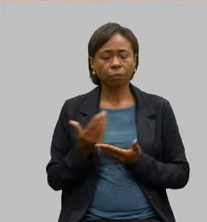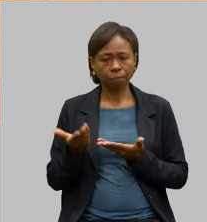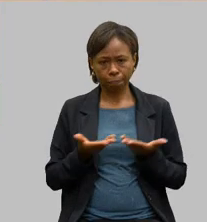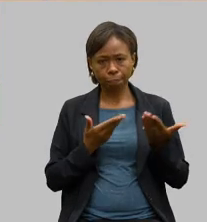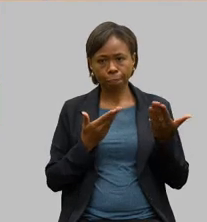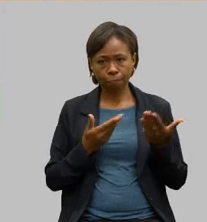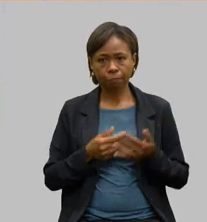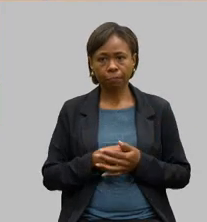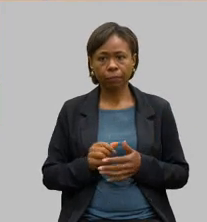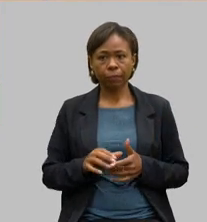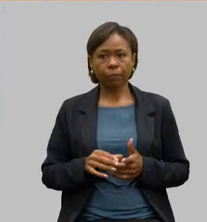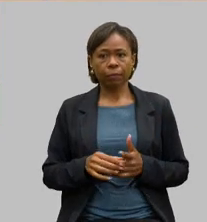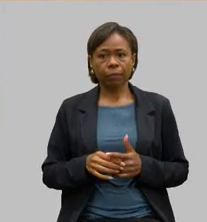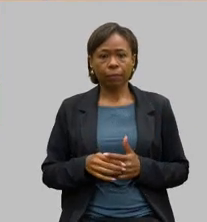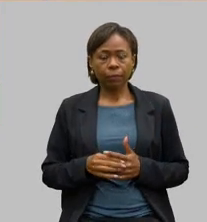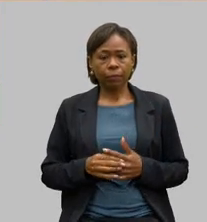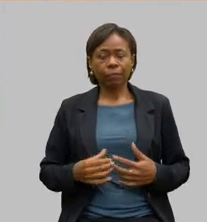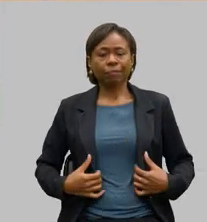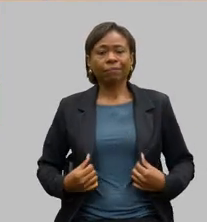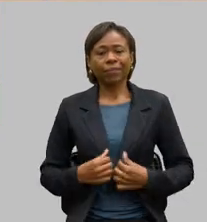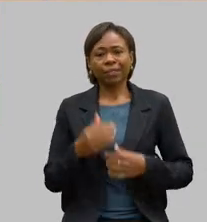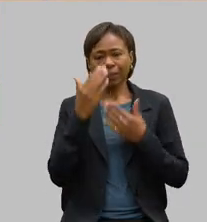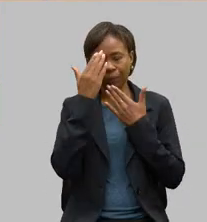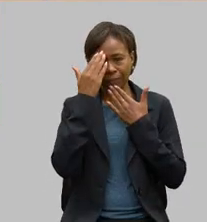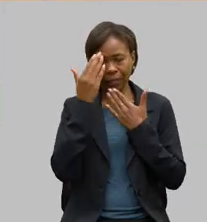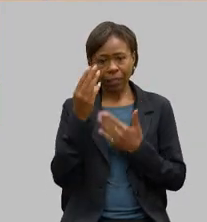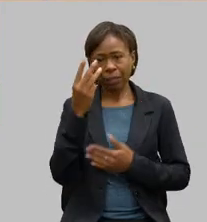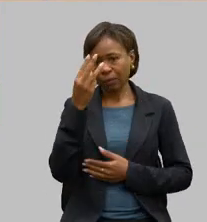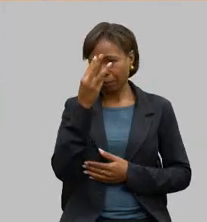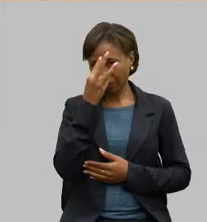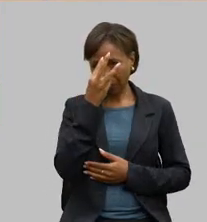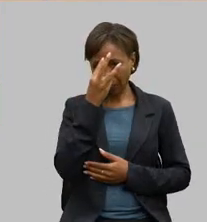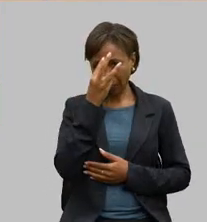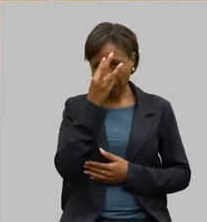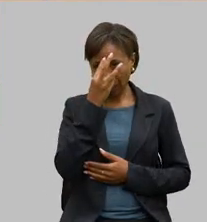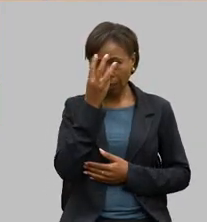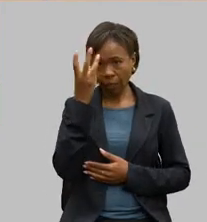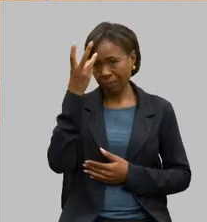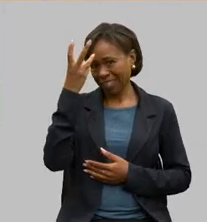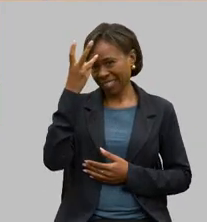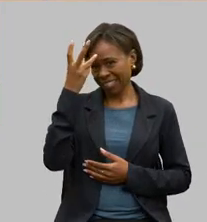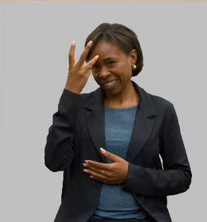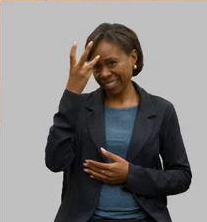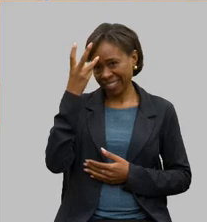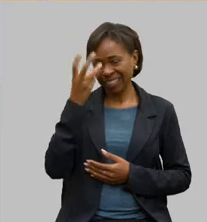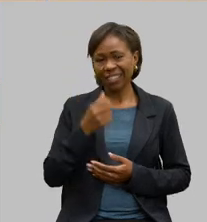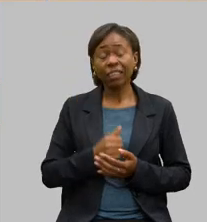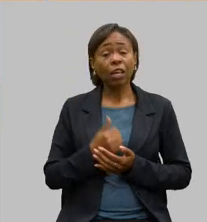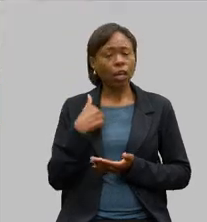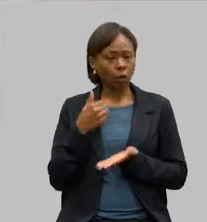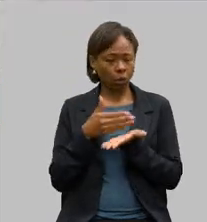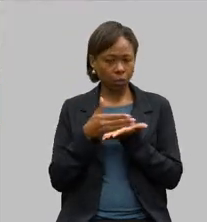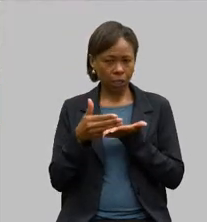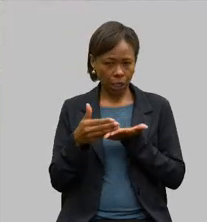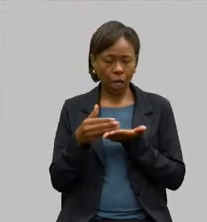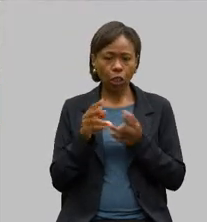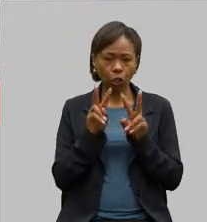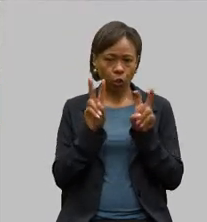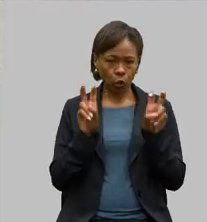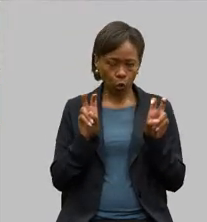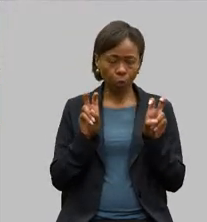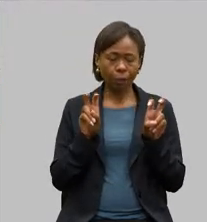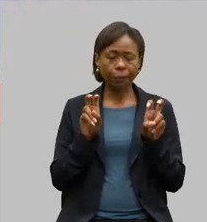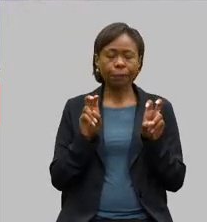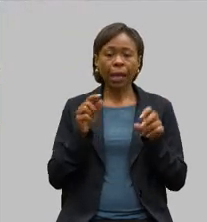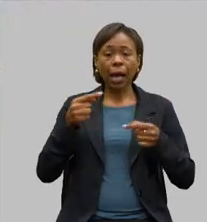palavra leas Obrigado deputada Macaé eh eu concordo eu vou começar aqui pelas ações afirmativas porque o